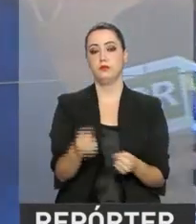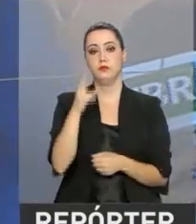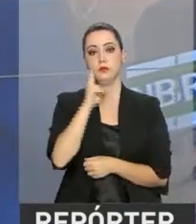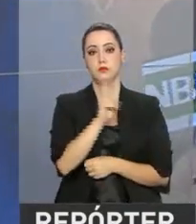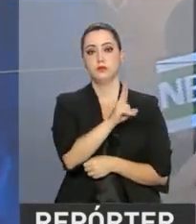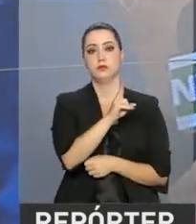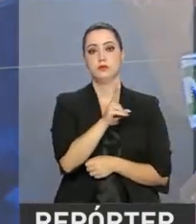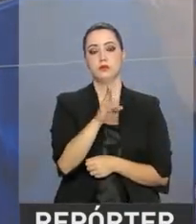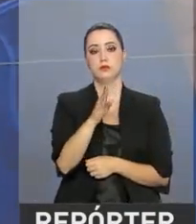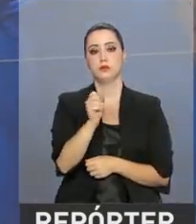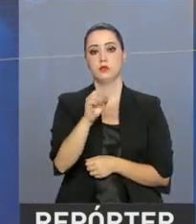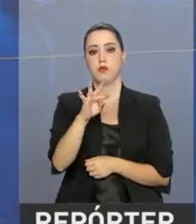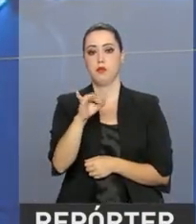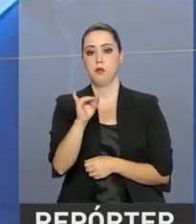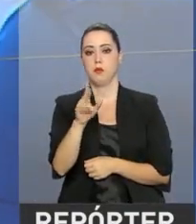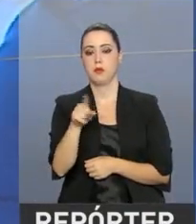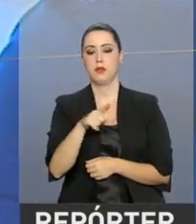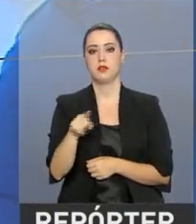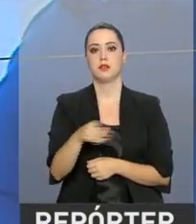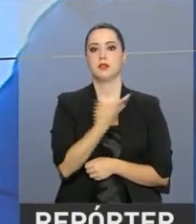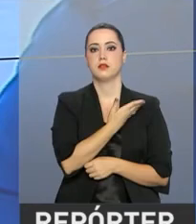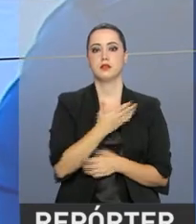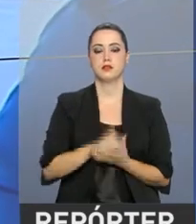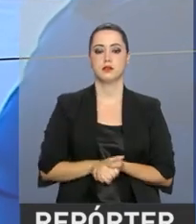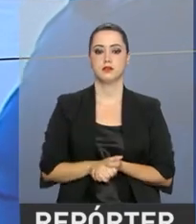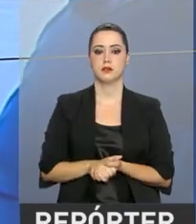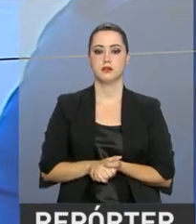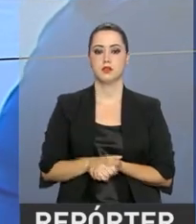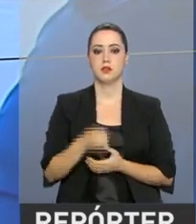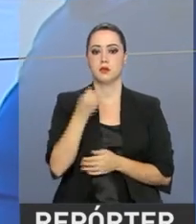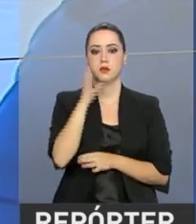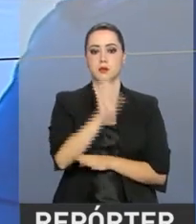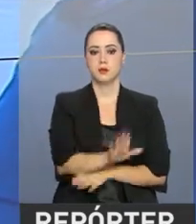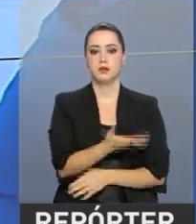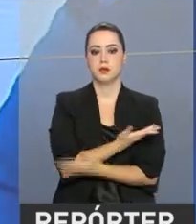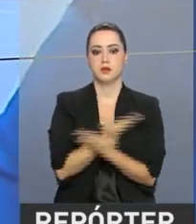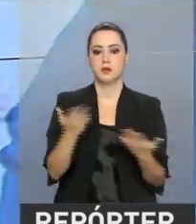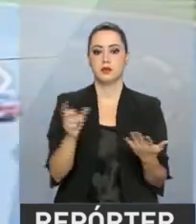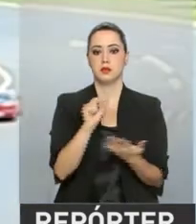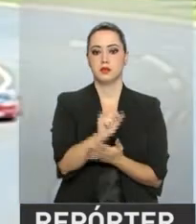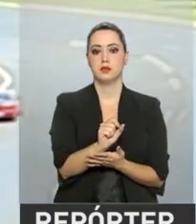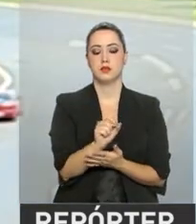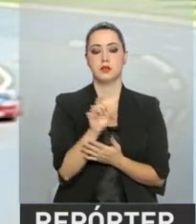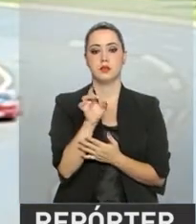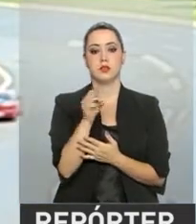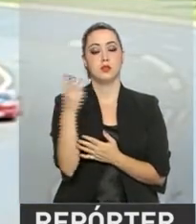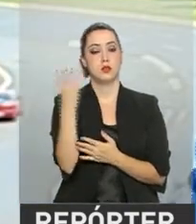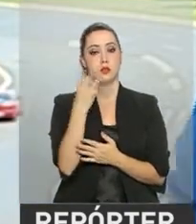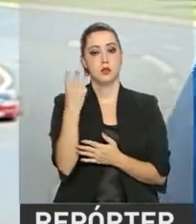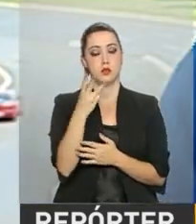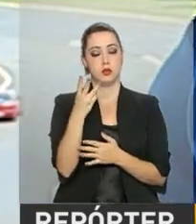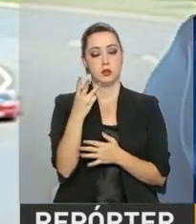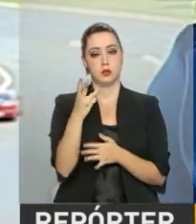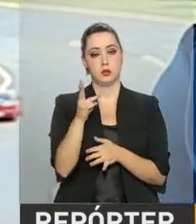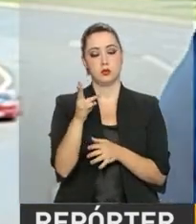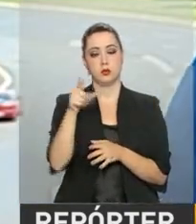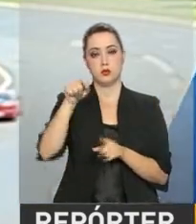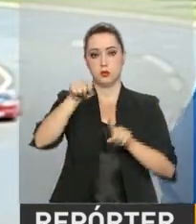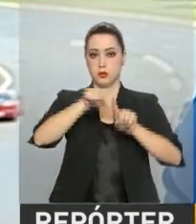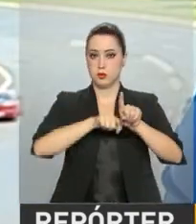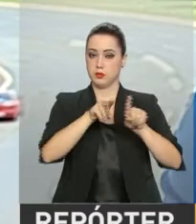repórter beatriz amigo e boa tarde beatriz boa tarde a lisboa tarde a todos só no terceiro trimestre deste ano foram mais de